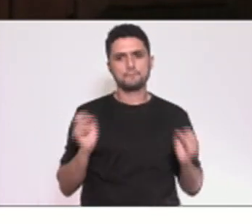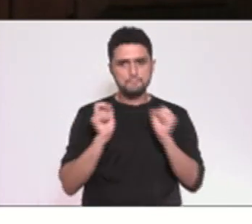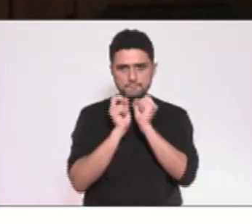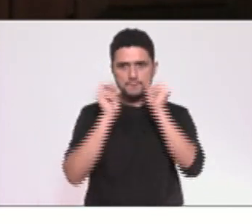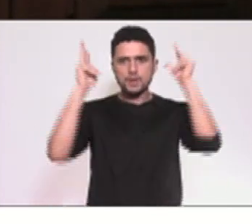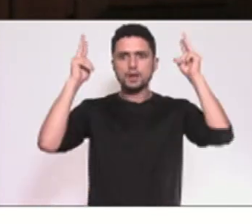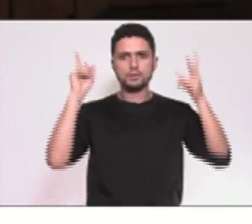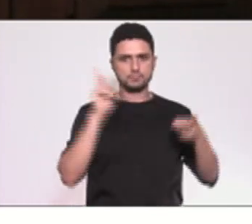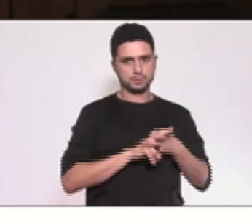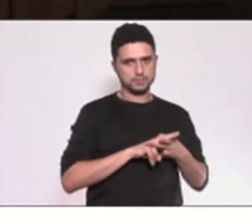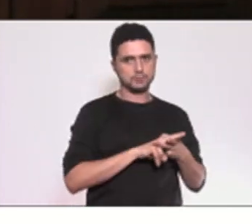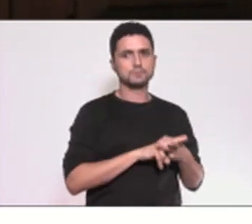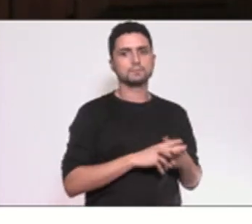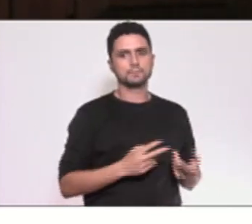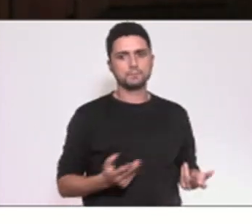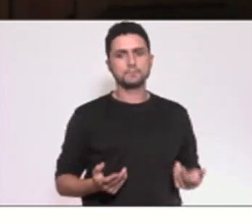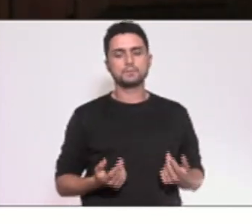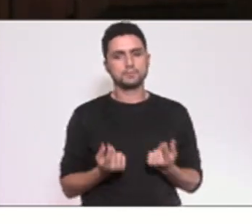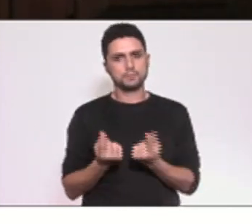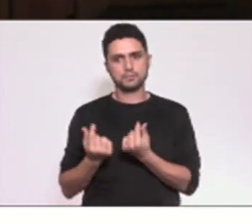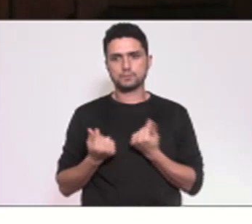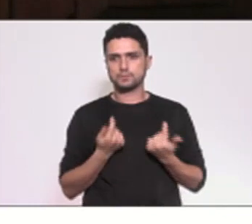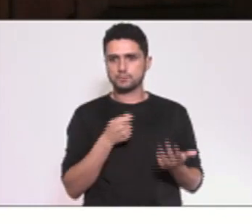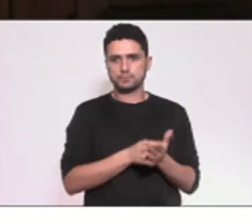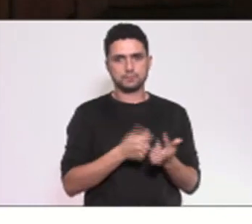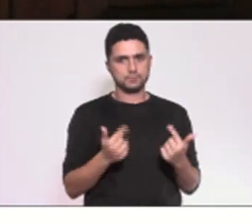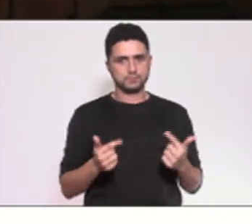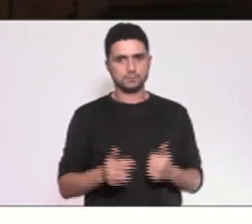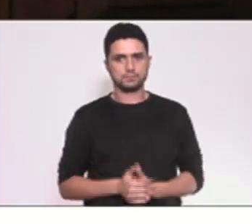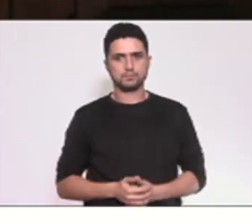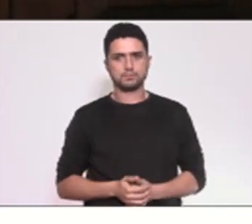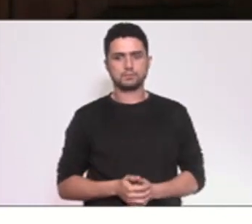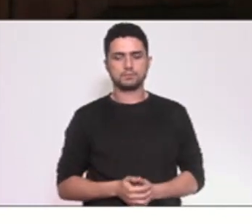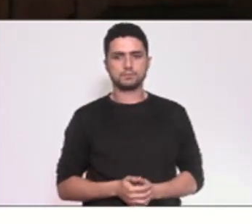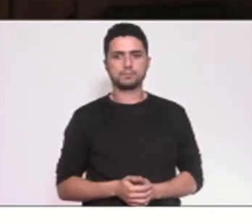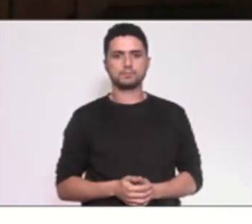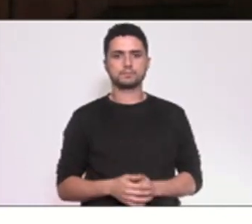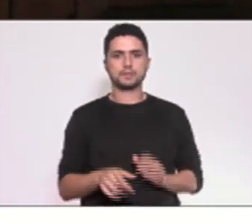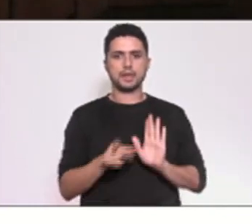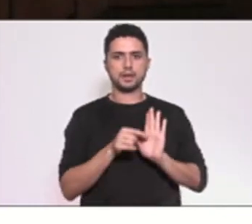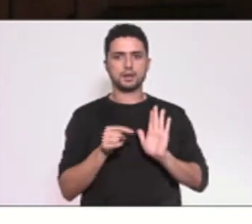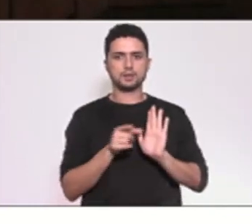nós vamos lá no artigo 5º da Constituição, que é o maior artigo.